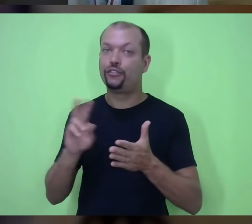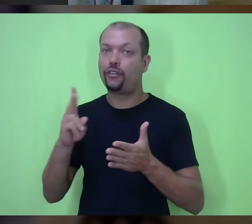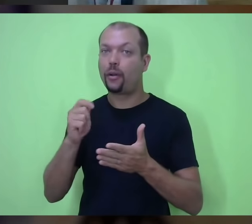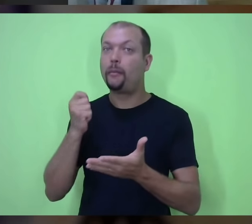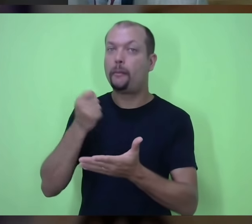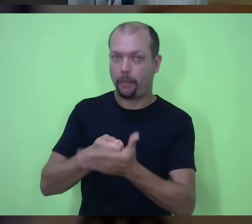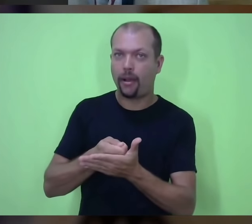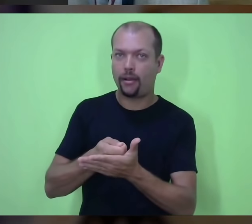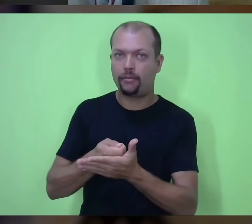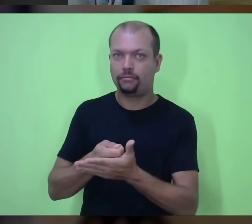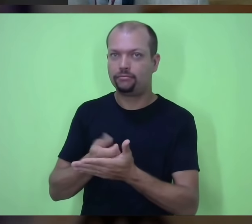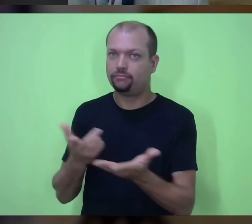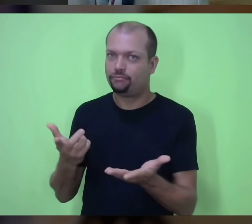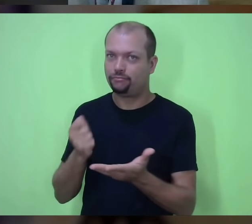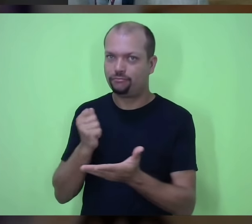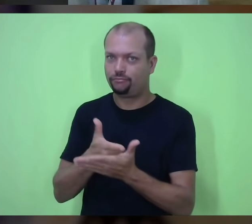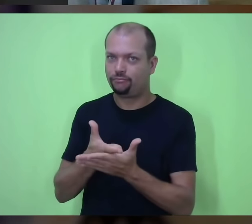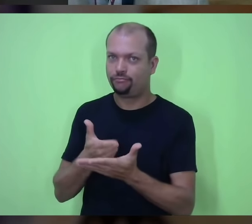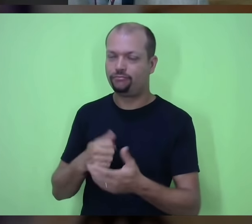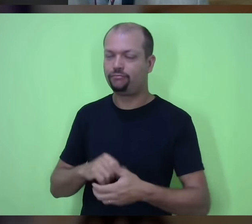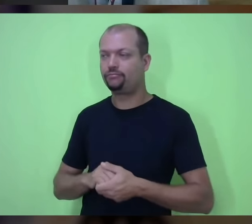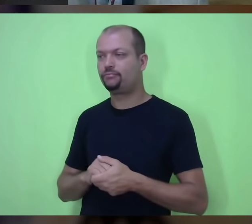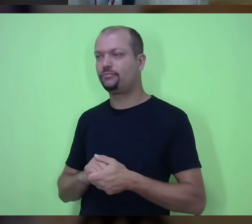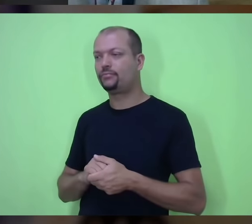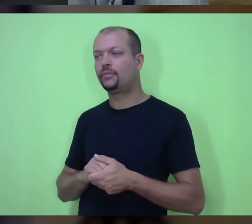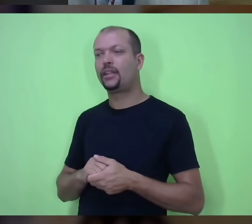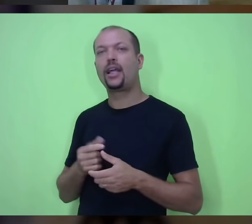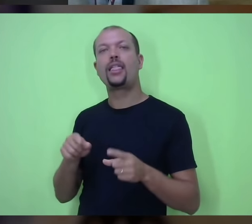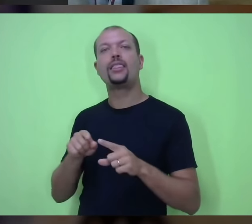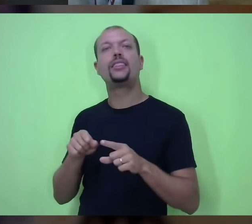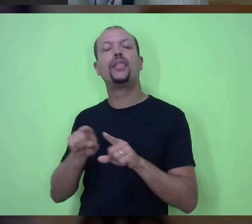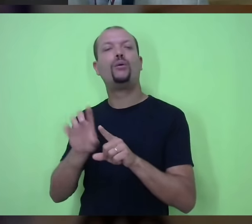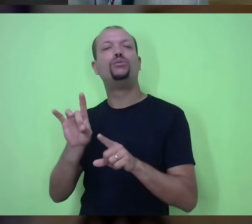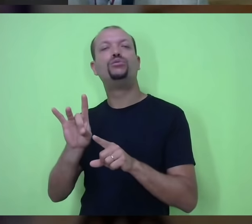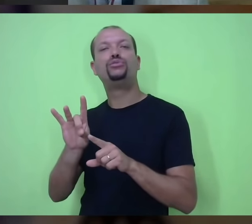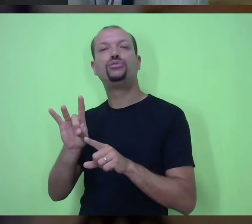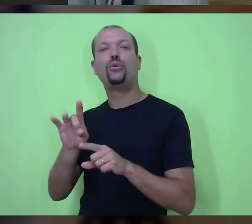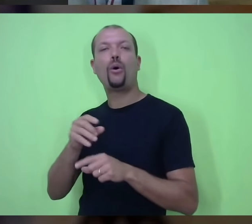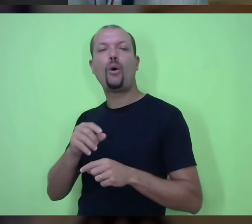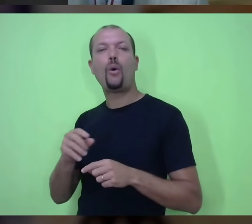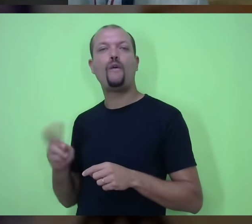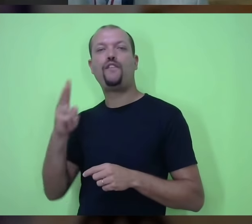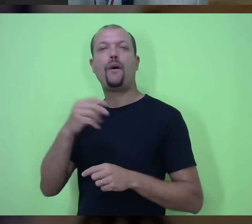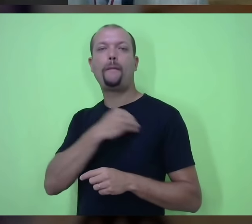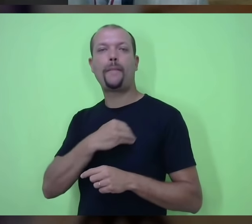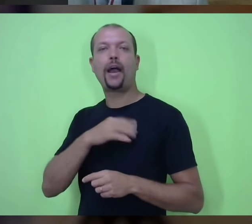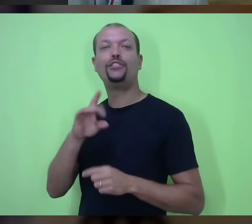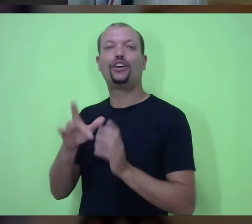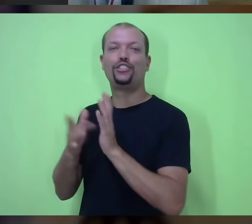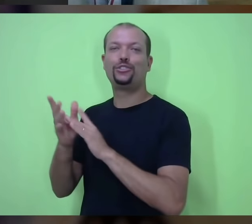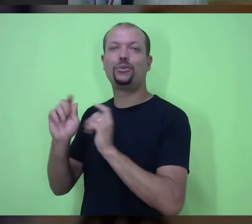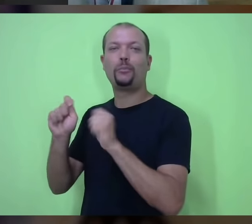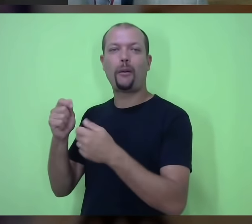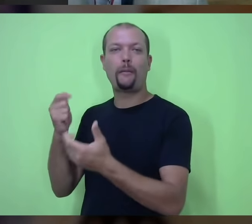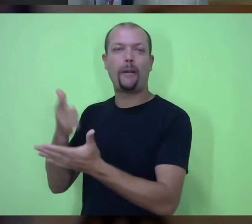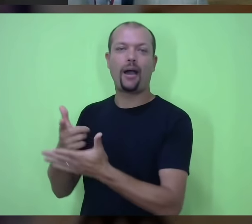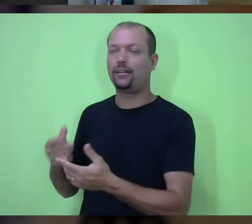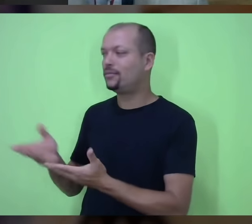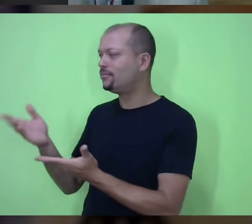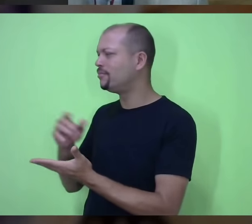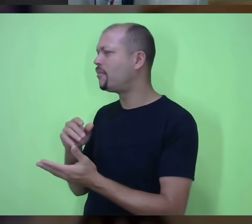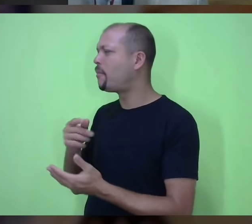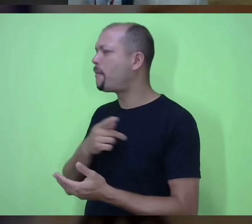o resgatador humano poderia pagar. E o preço do pecado somente Cristo poderia. Pastor Gabriel, você